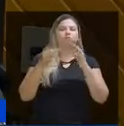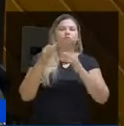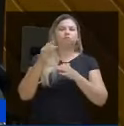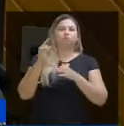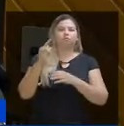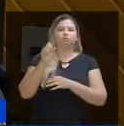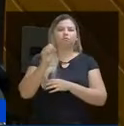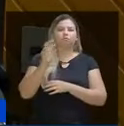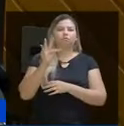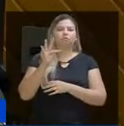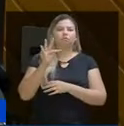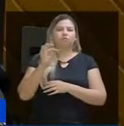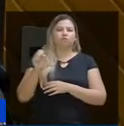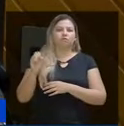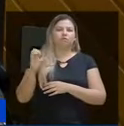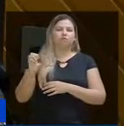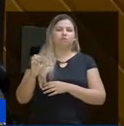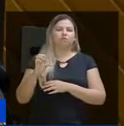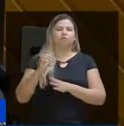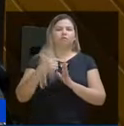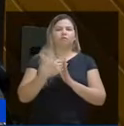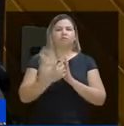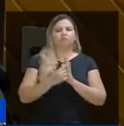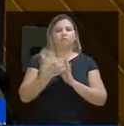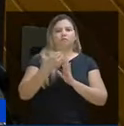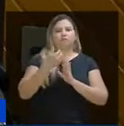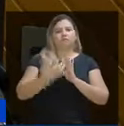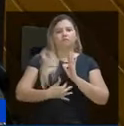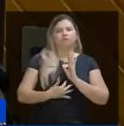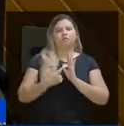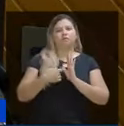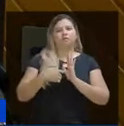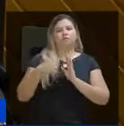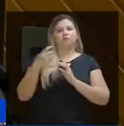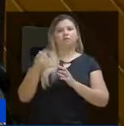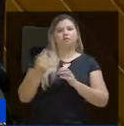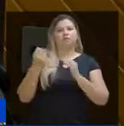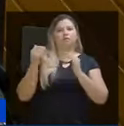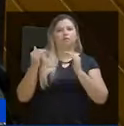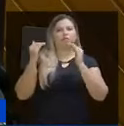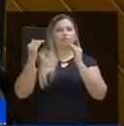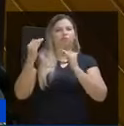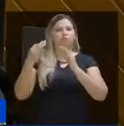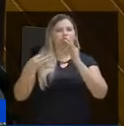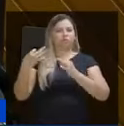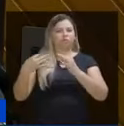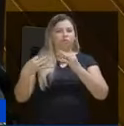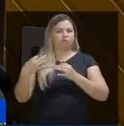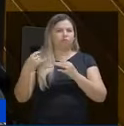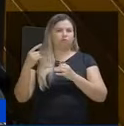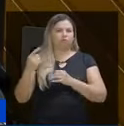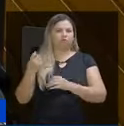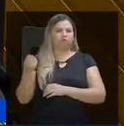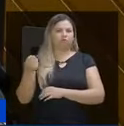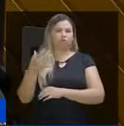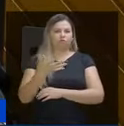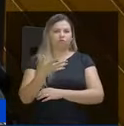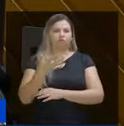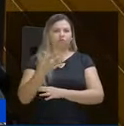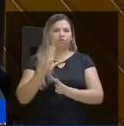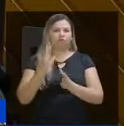de 2019 extrapola o poder regulamentar conferido ao TSE, criando uma hipótese de nova causa